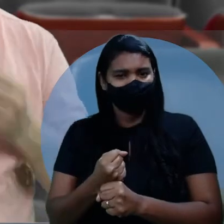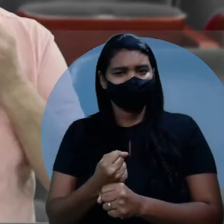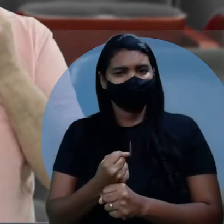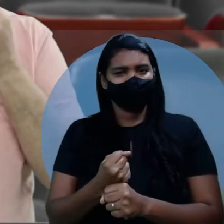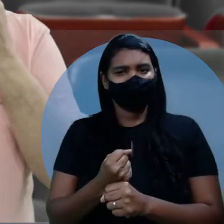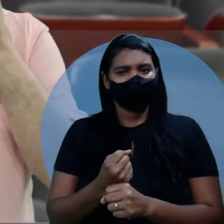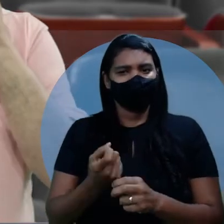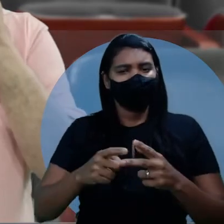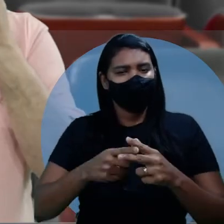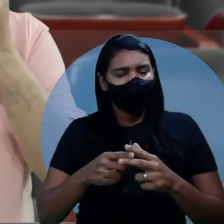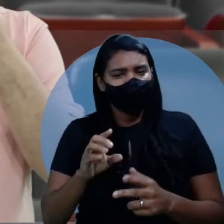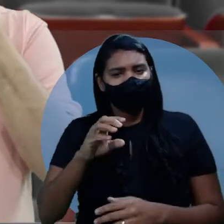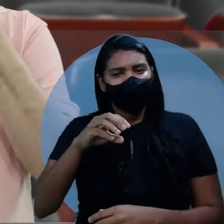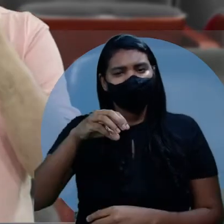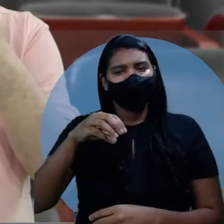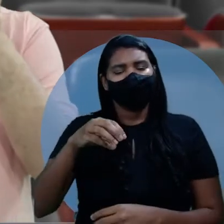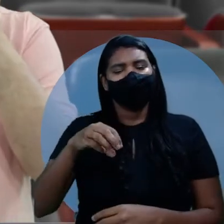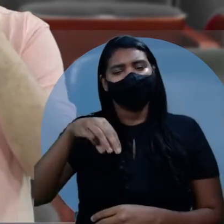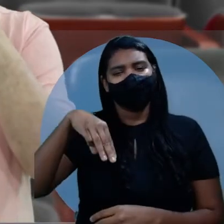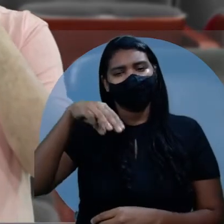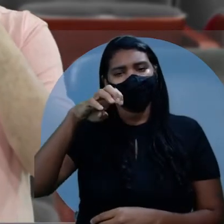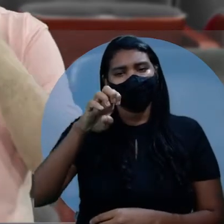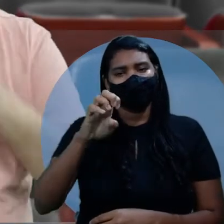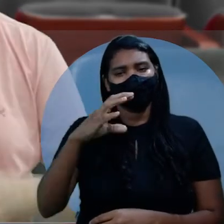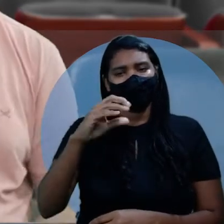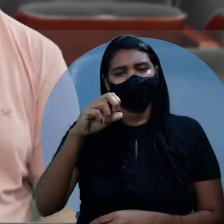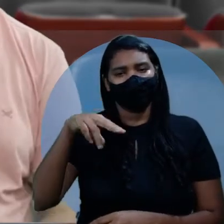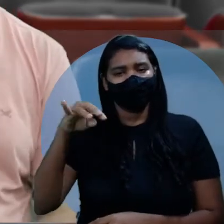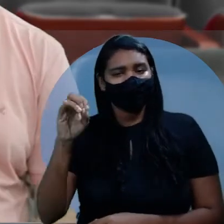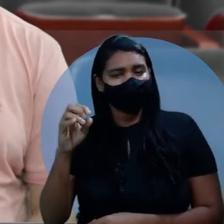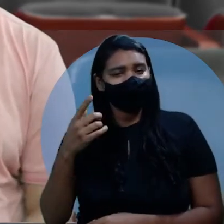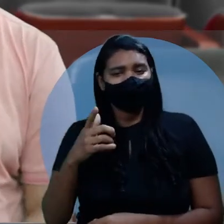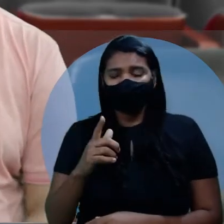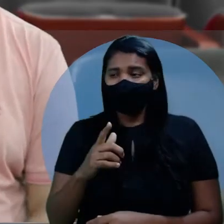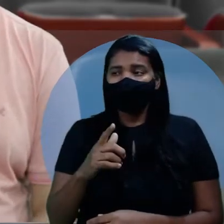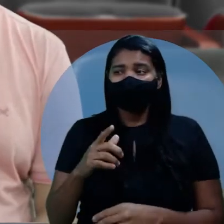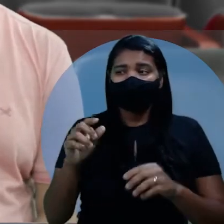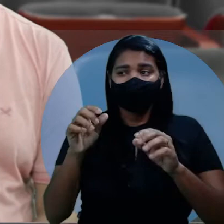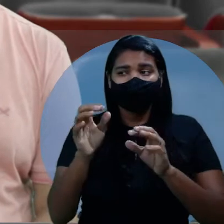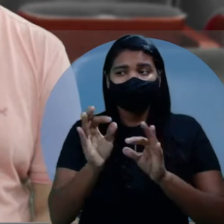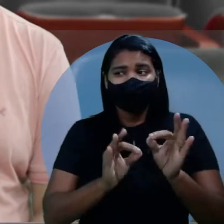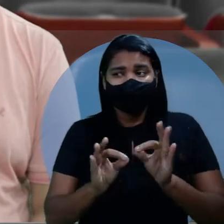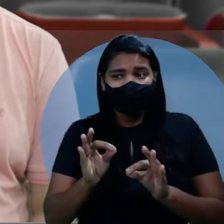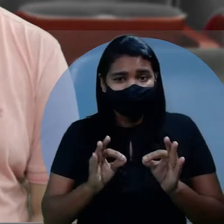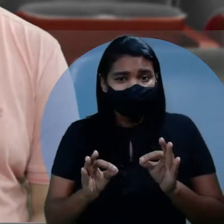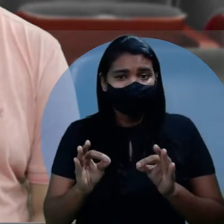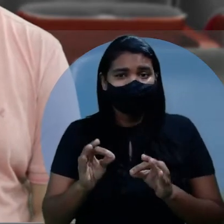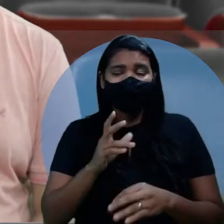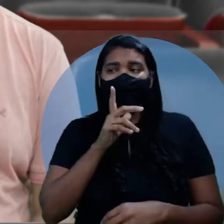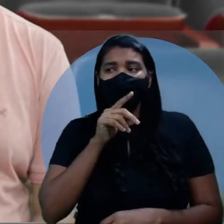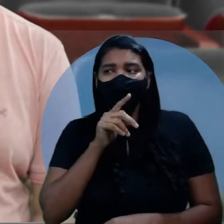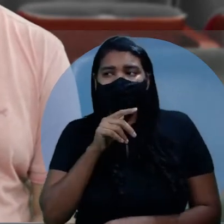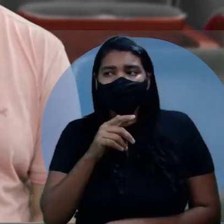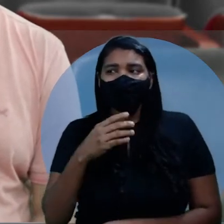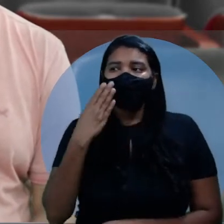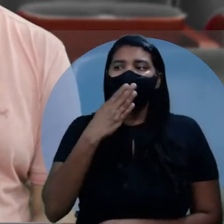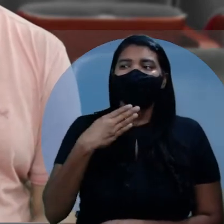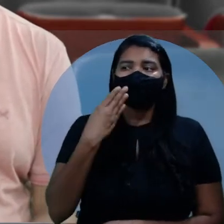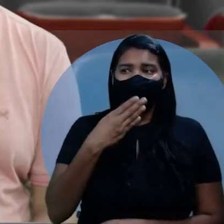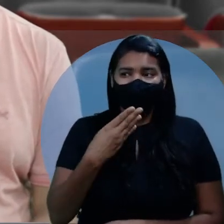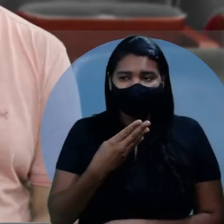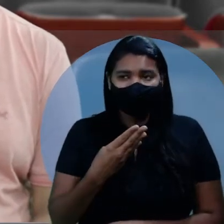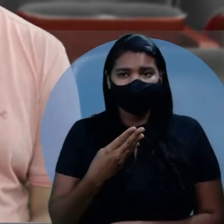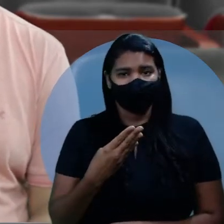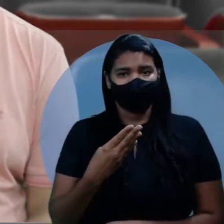tal, né? Só que o Tubarão Mecânico, ele não funcionou direito porque ele foi projetado para água doce. E o